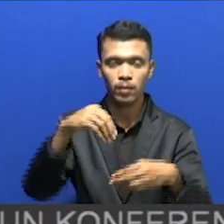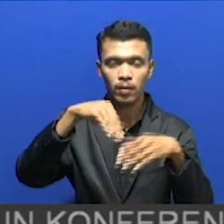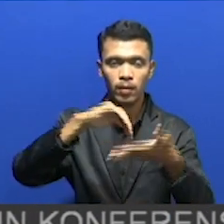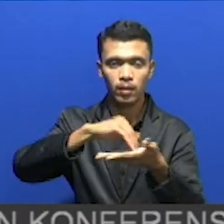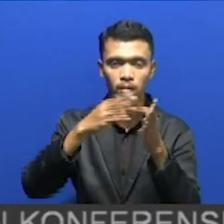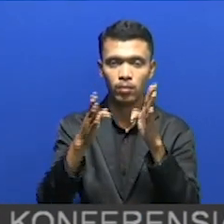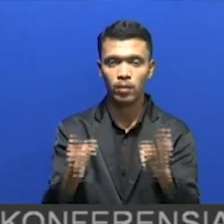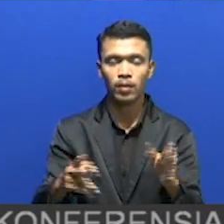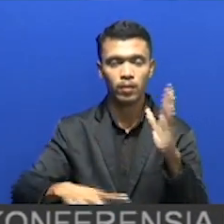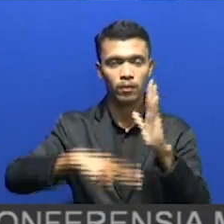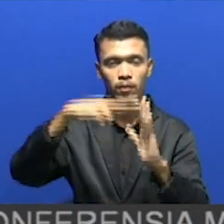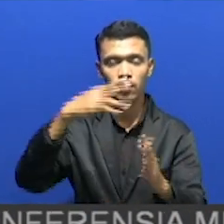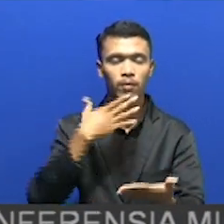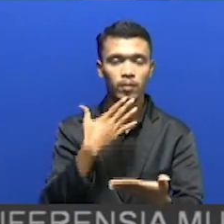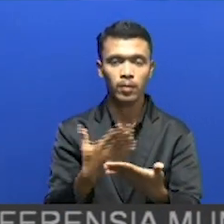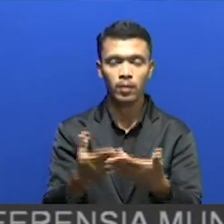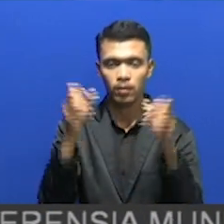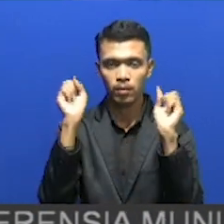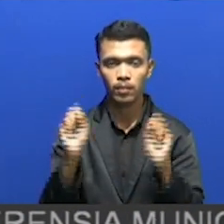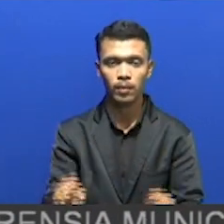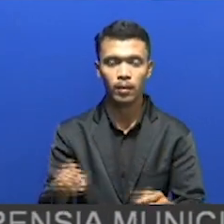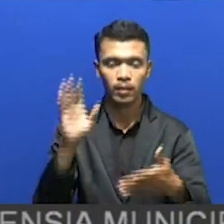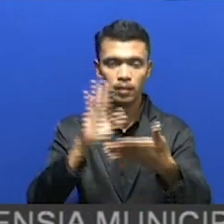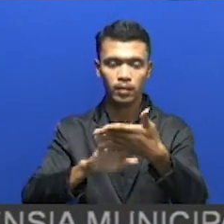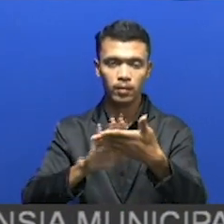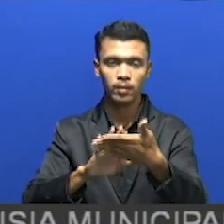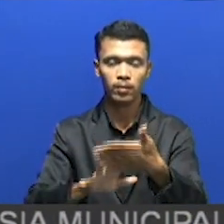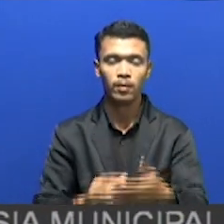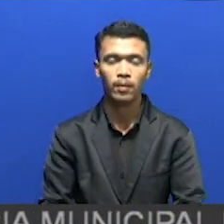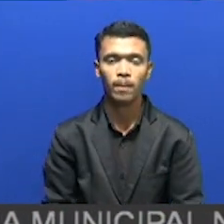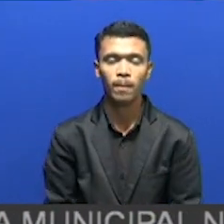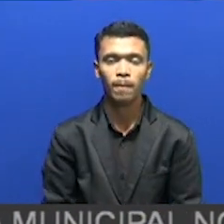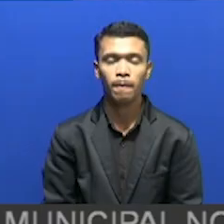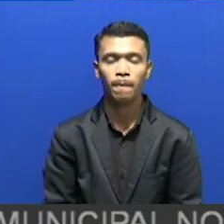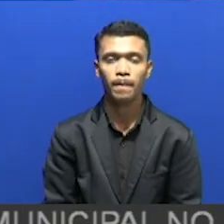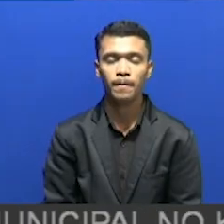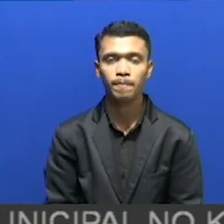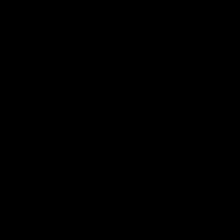diak rodi escola. Rusi Viqueque Paulino Pinto ba RTTL.